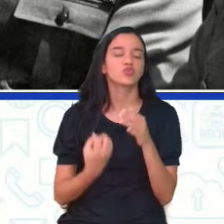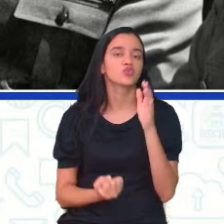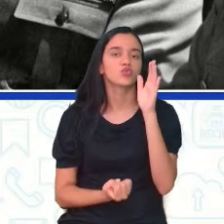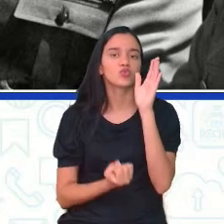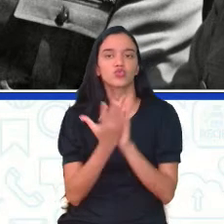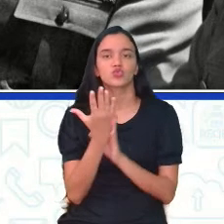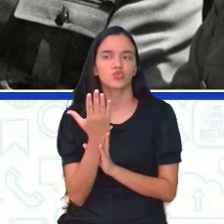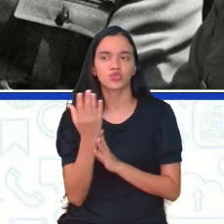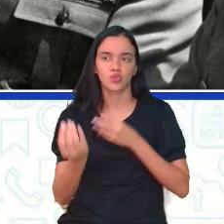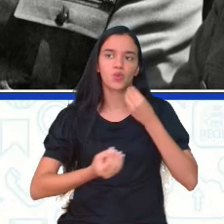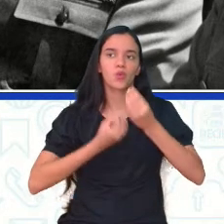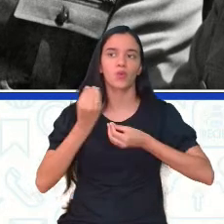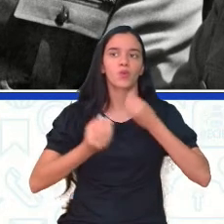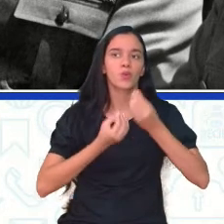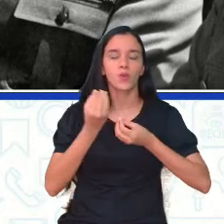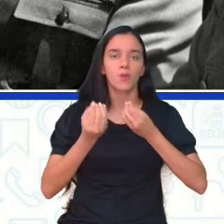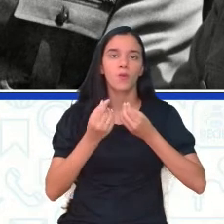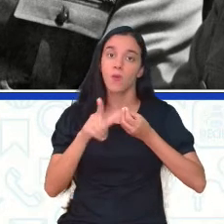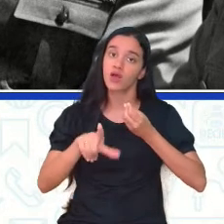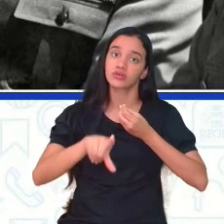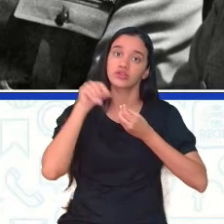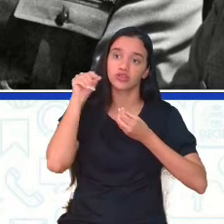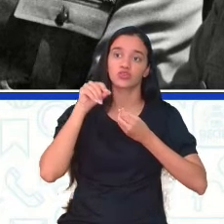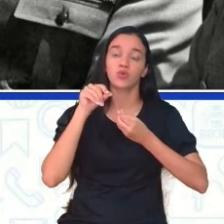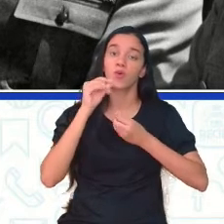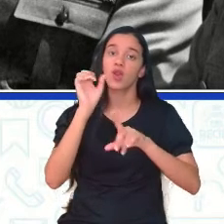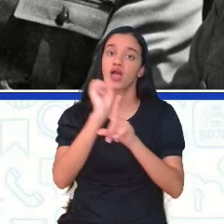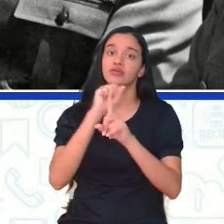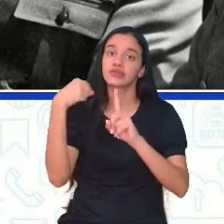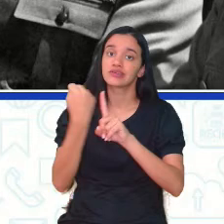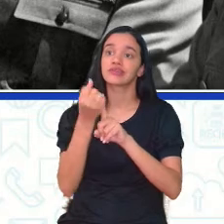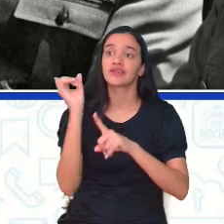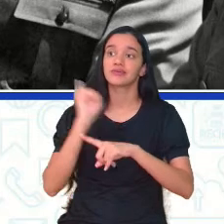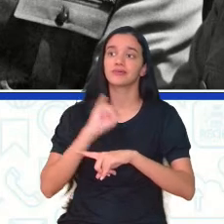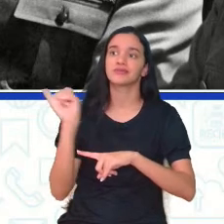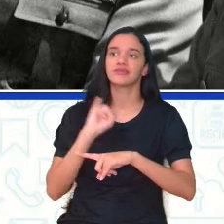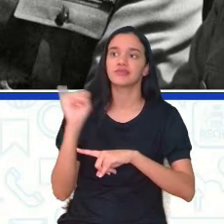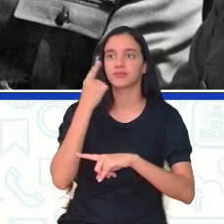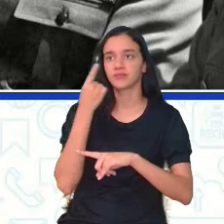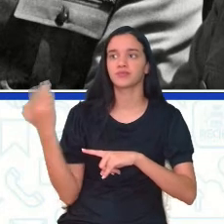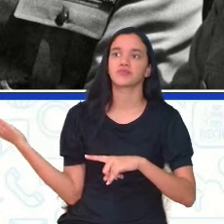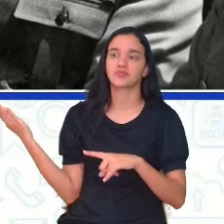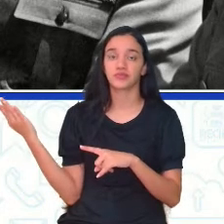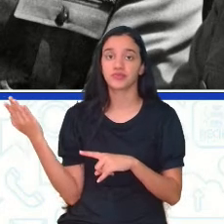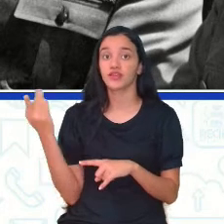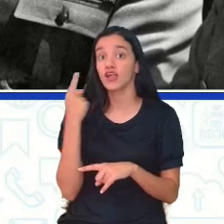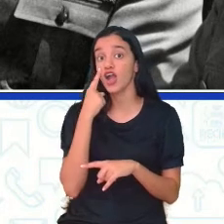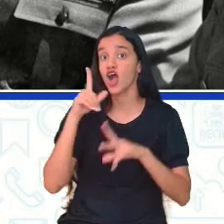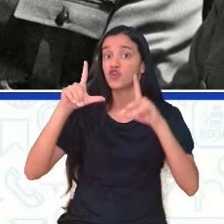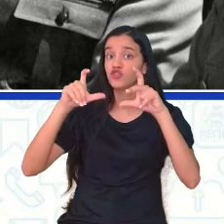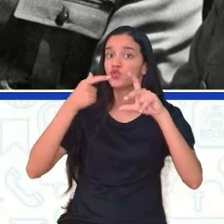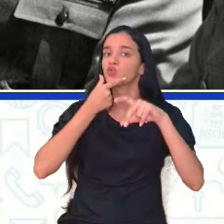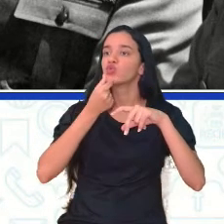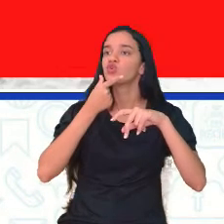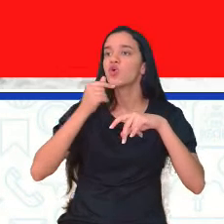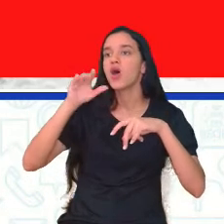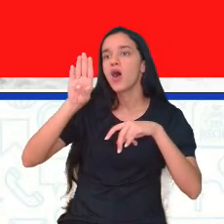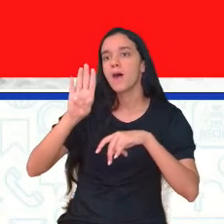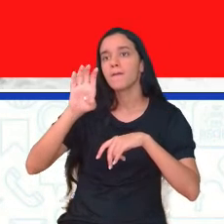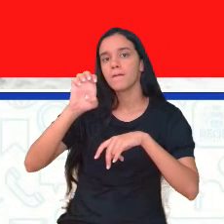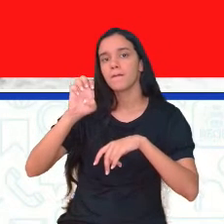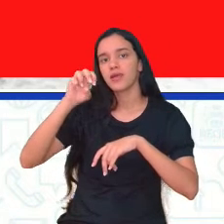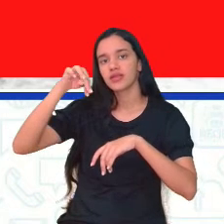uma alternativa à sociedade italiana. E aqui a gente tem a figura do Benito Mussolini, que era o líder,